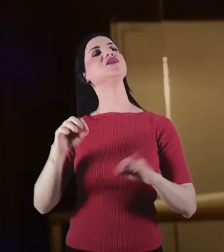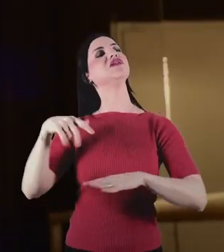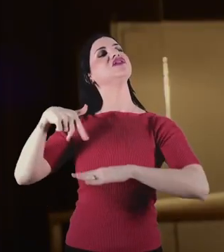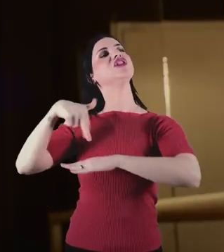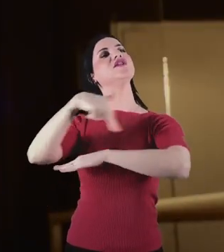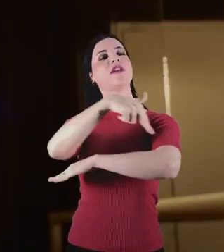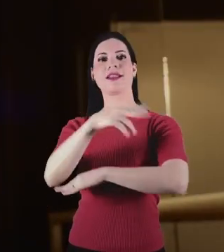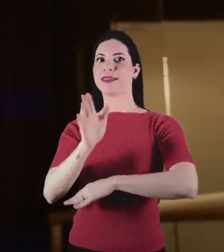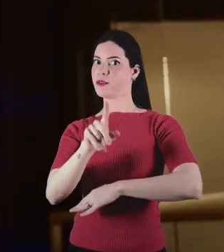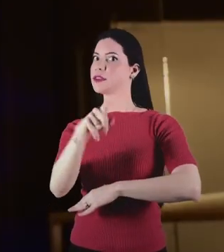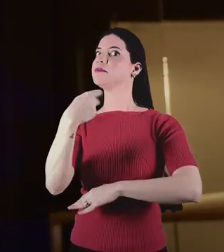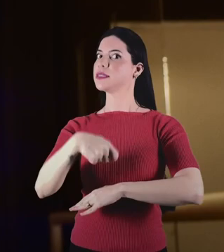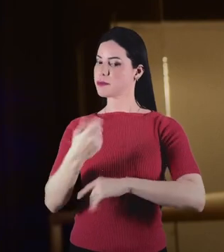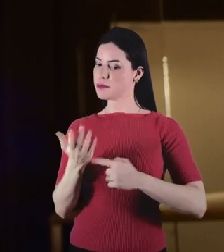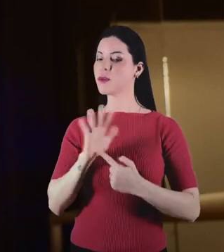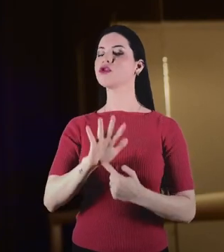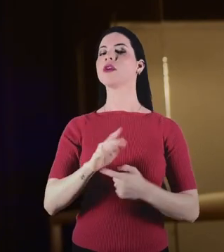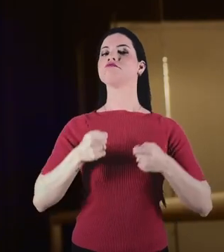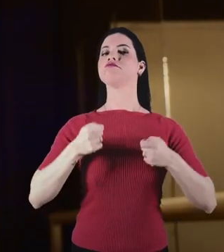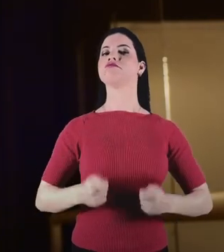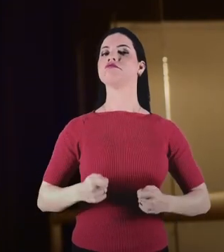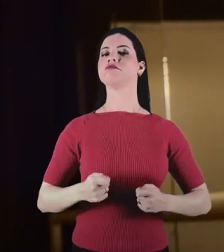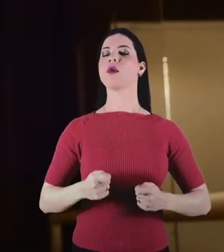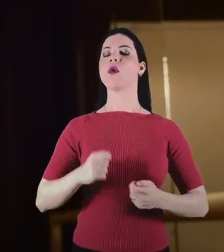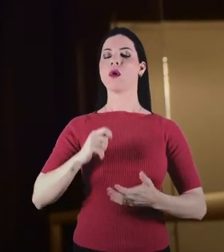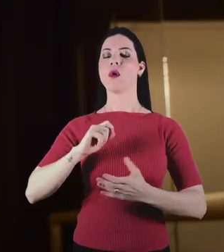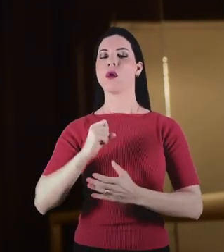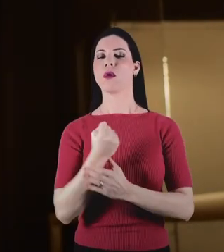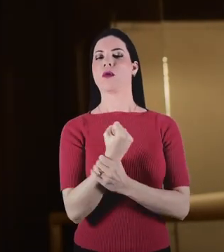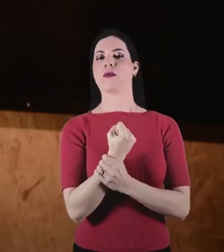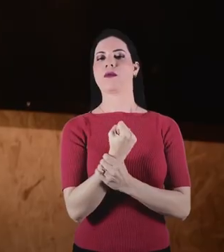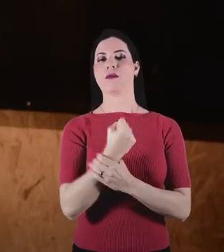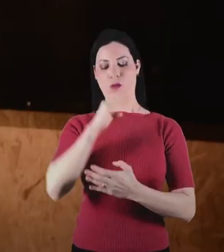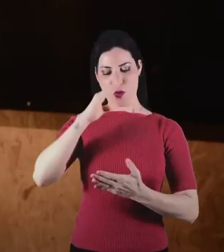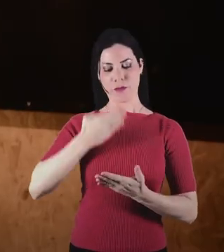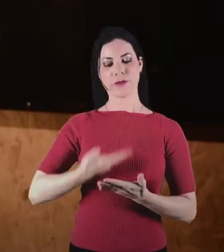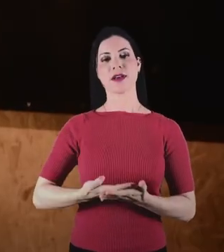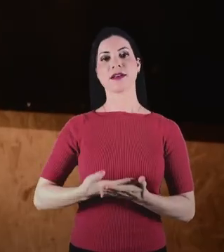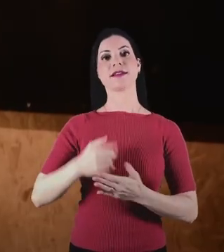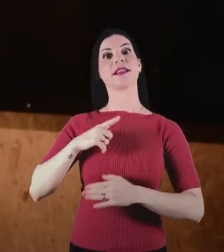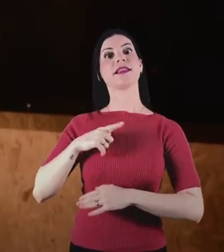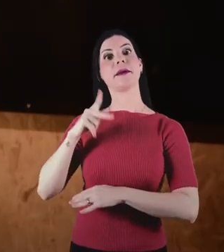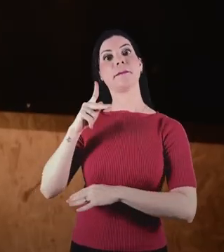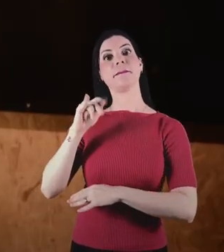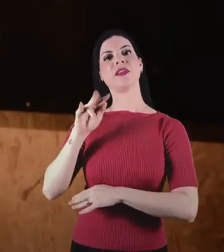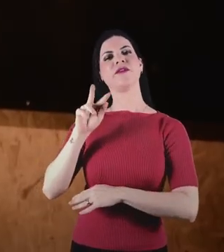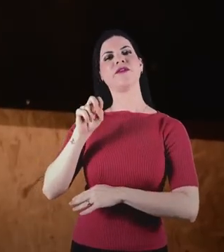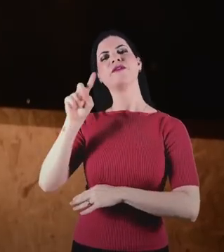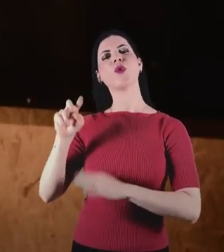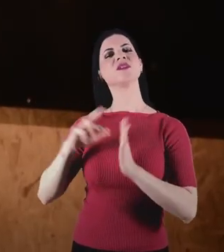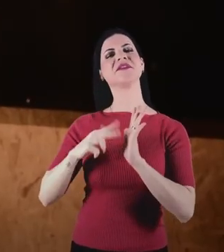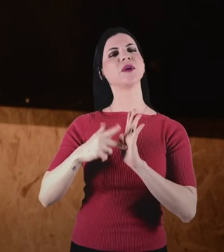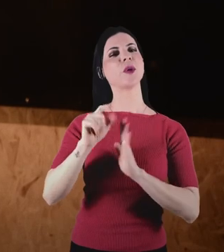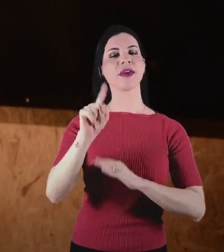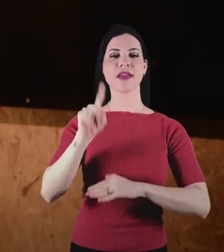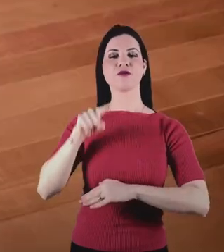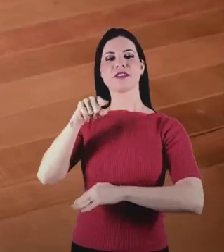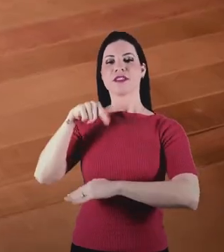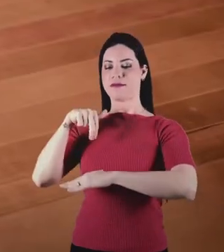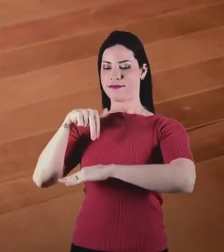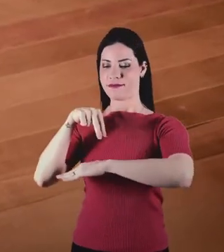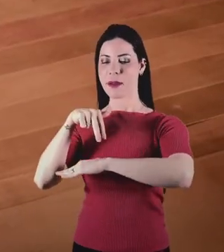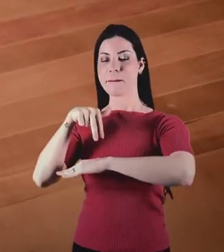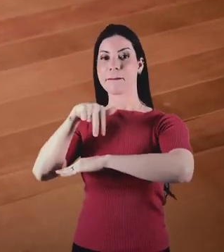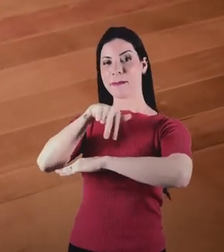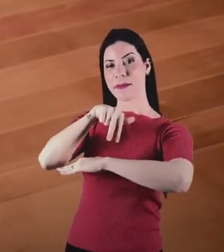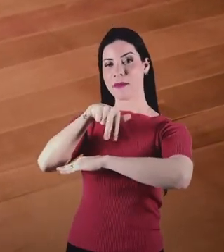desfilar, mas não, você precisa apresentar confiança. Tem os pivôs dentro do runway, que é aquele que você para, né,